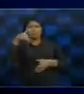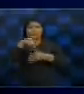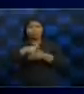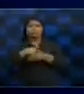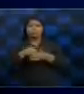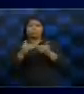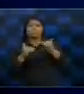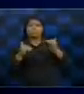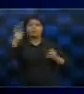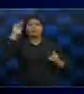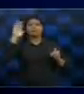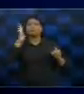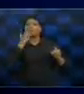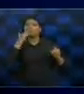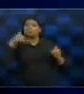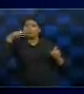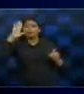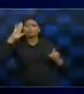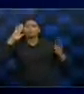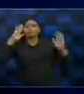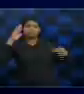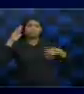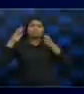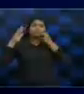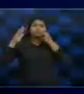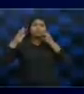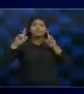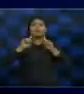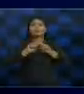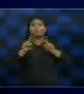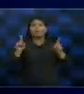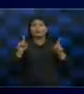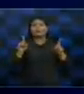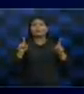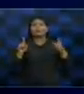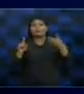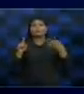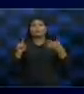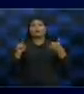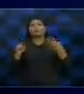separaram os senhores no primeiro turno das eleições. Porém, outros